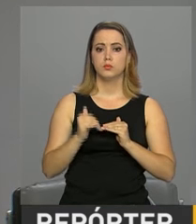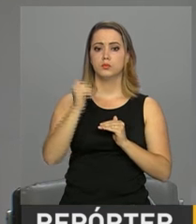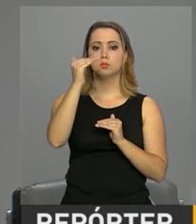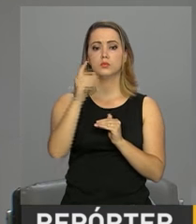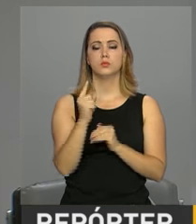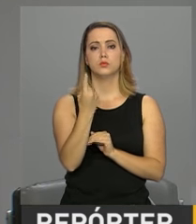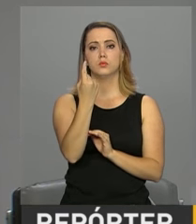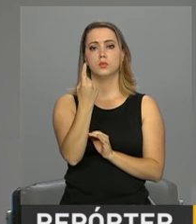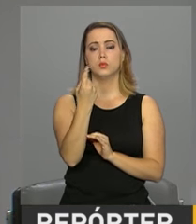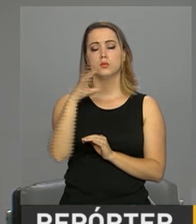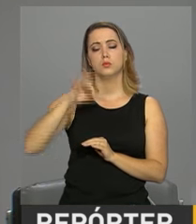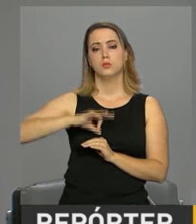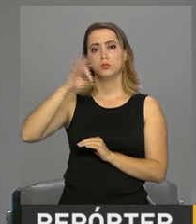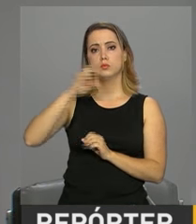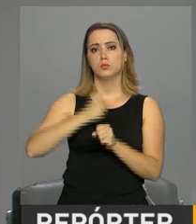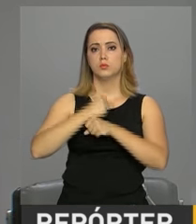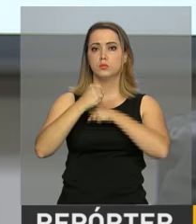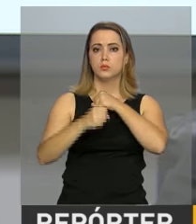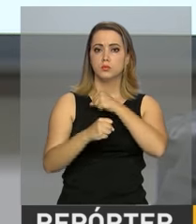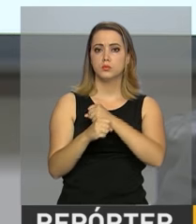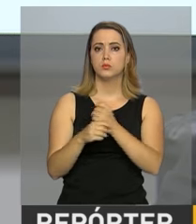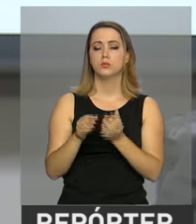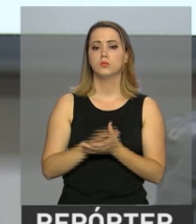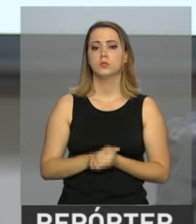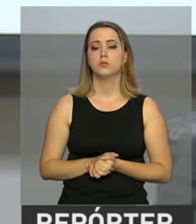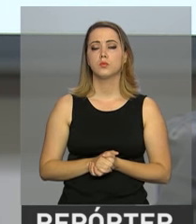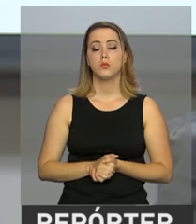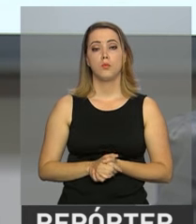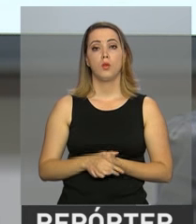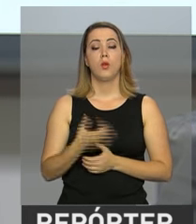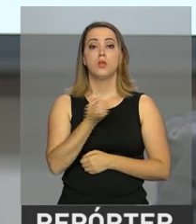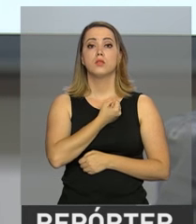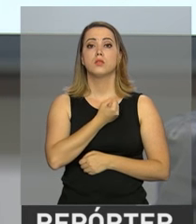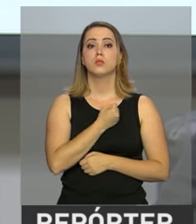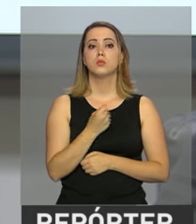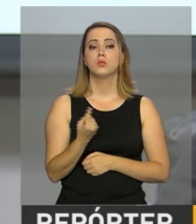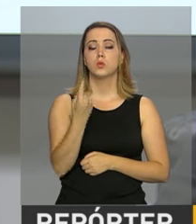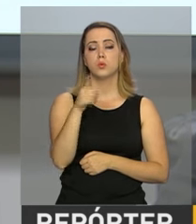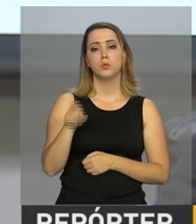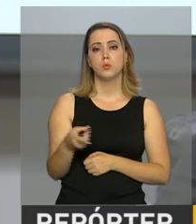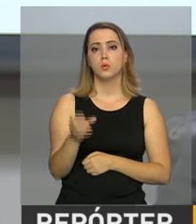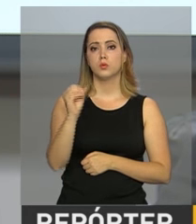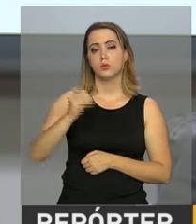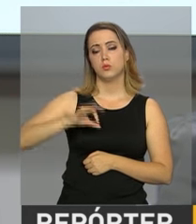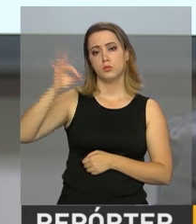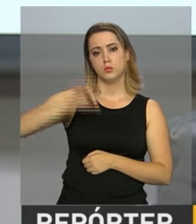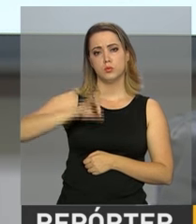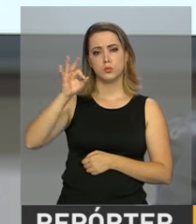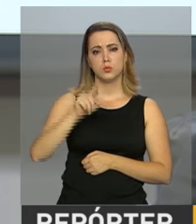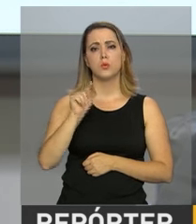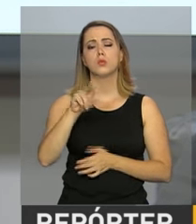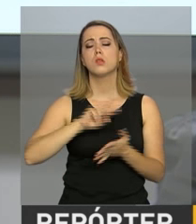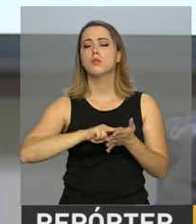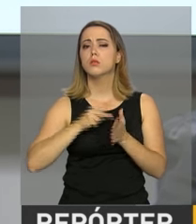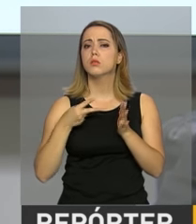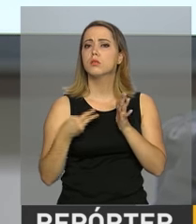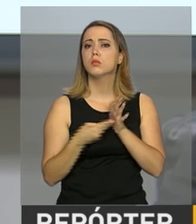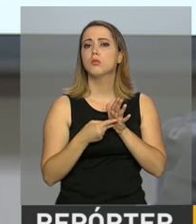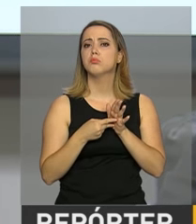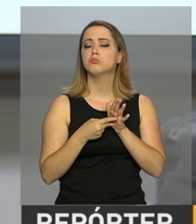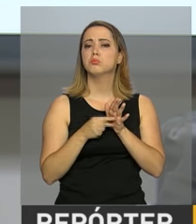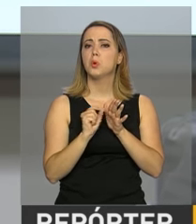de 1% para 2017. E esse número, 1,0%, ele carrega uma mensagem